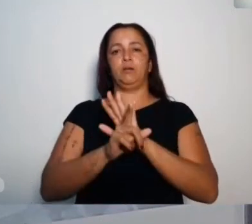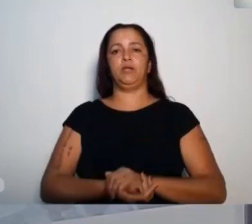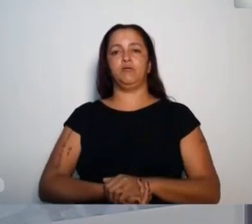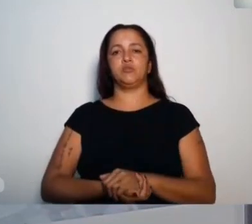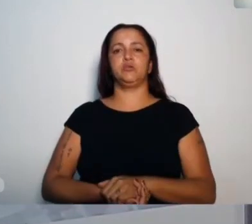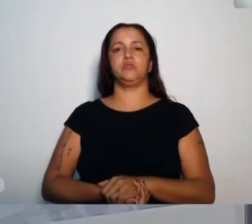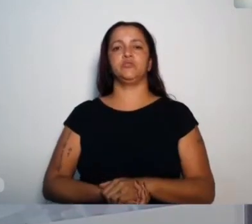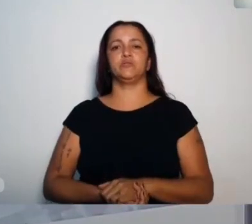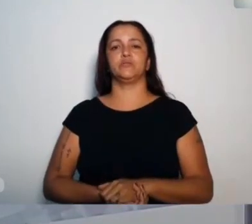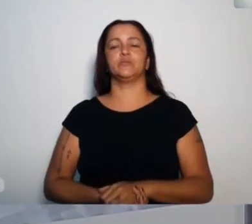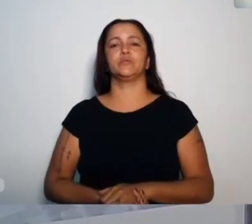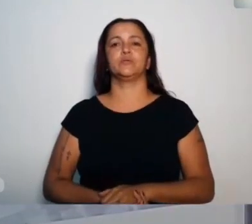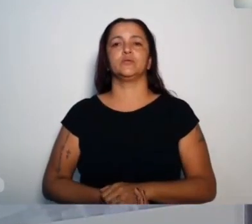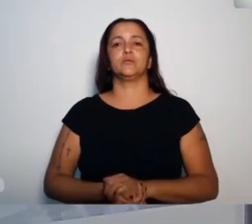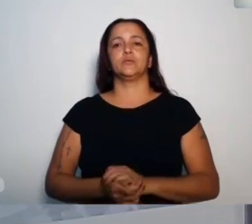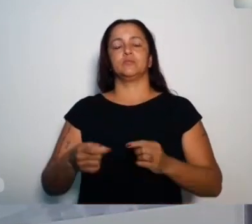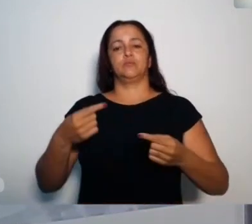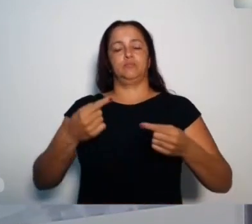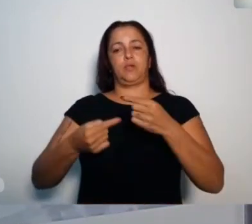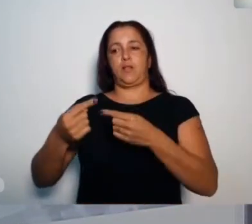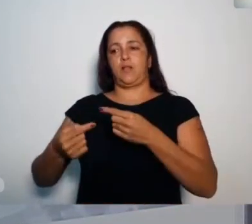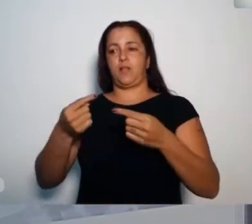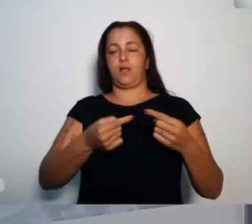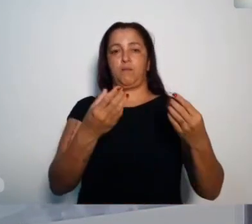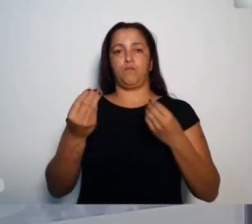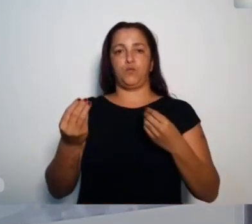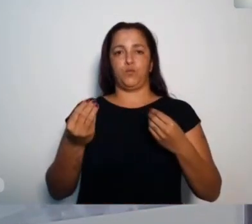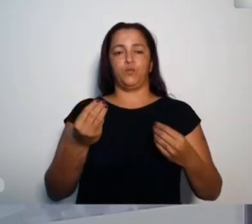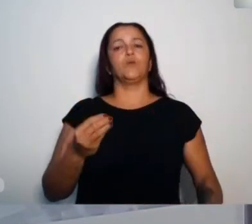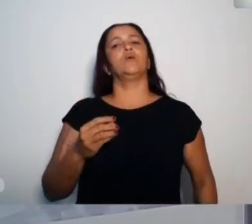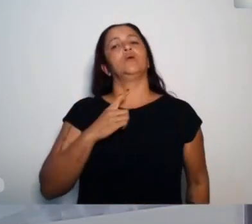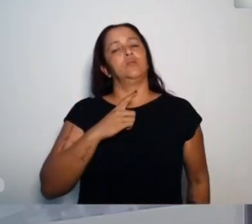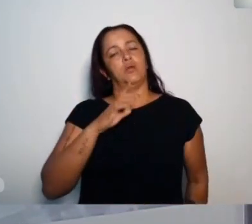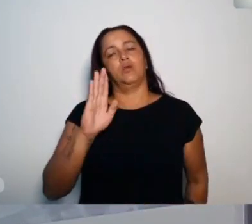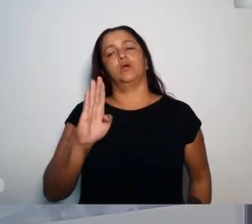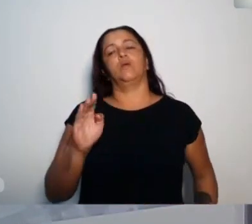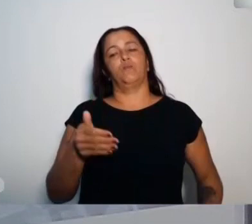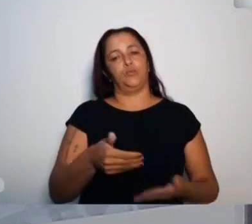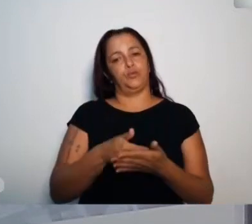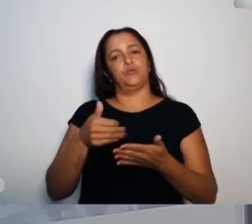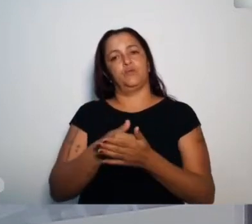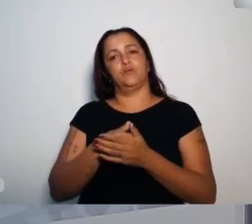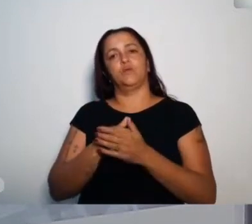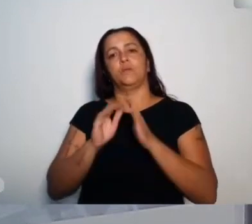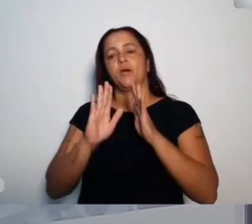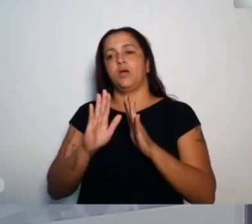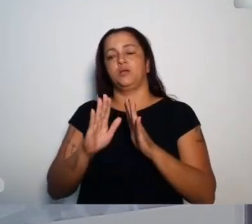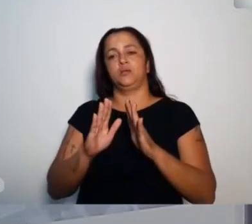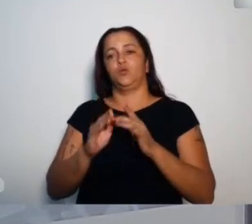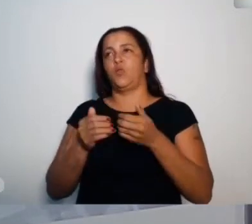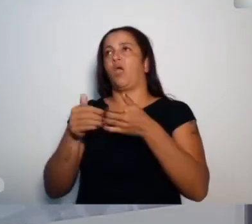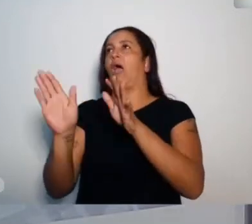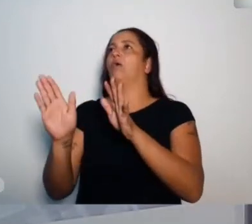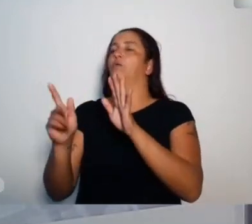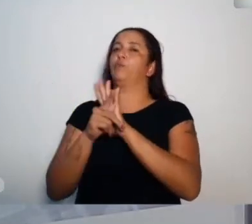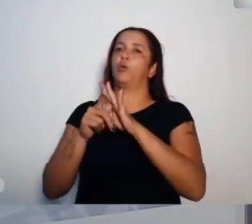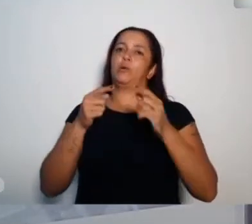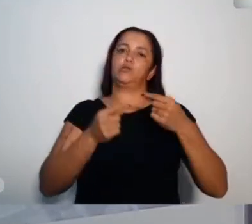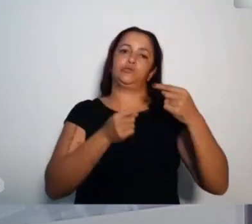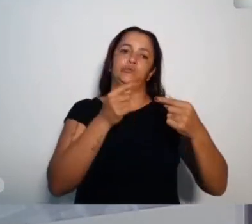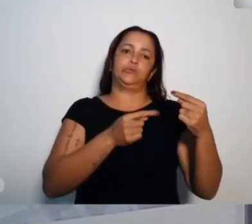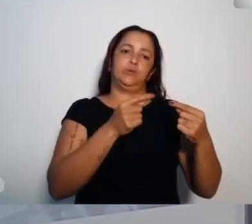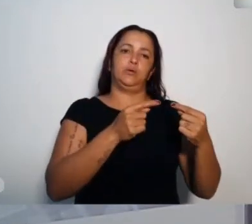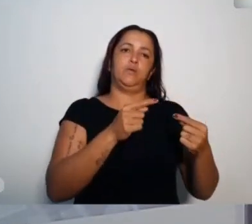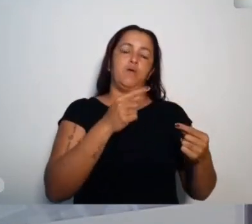foi muito discutido no município de Botucatu e não fui eu que dei causa para a discussão. Eu não fui aí fora fazer política com o